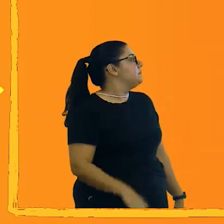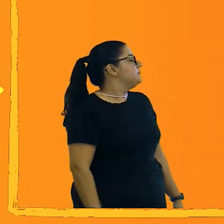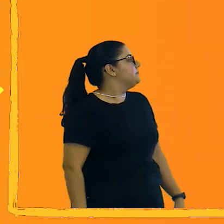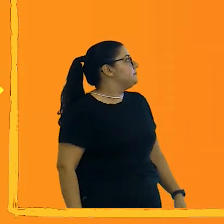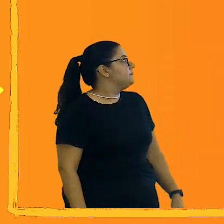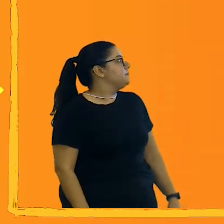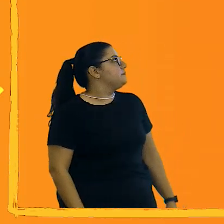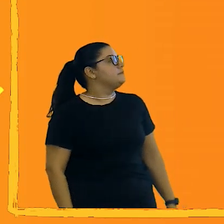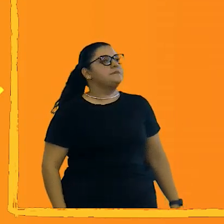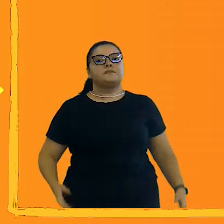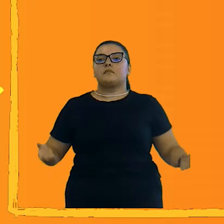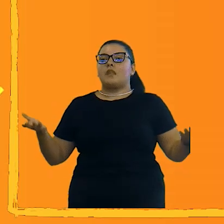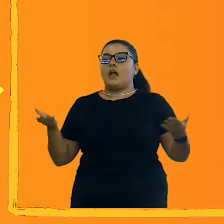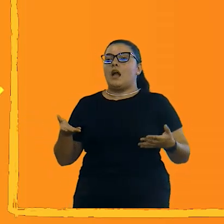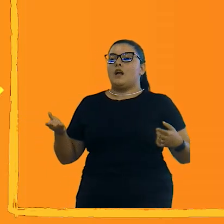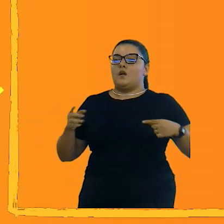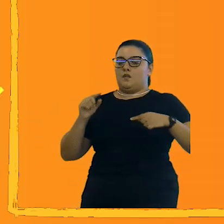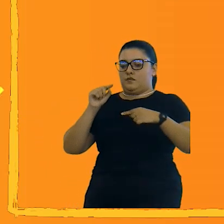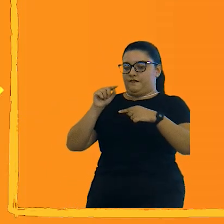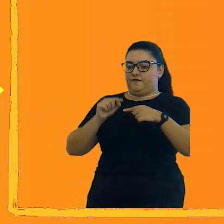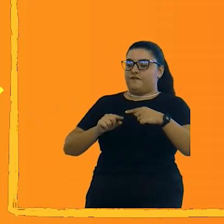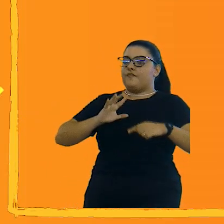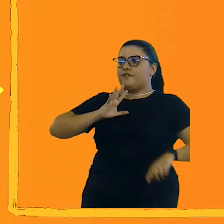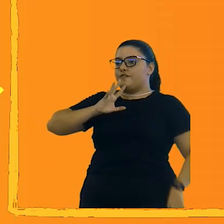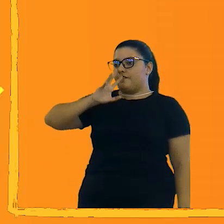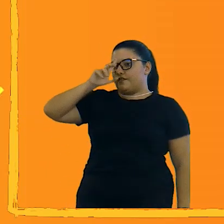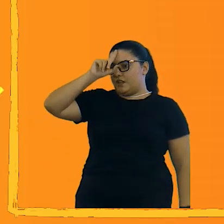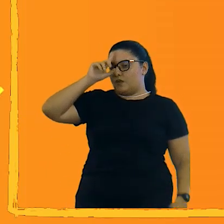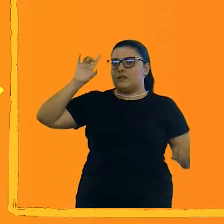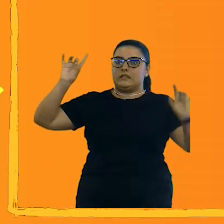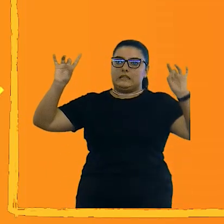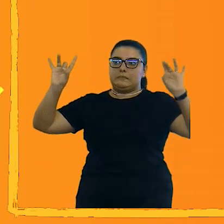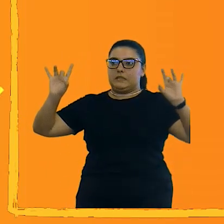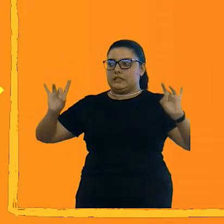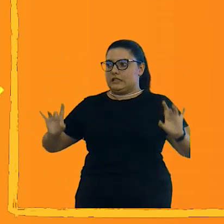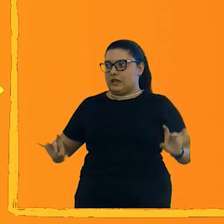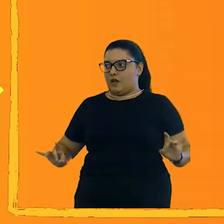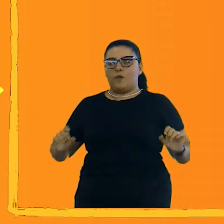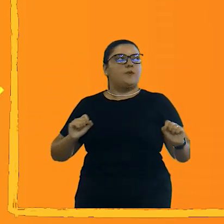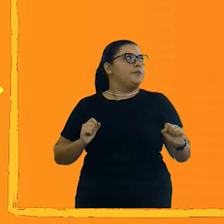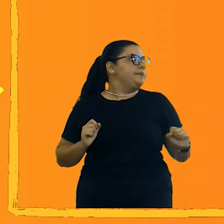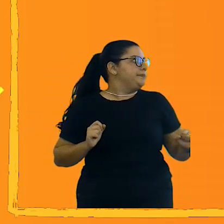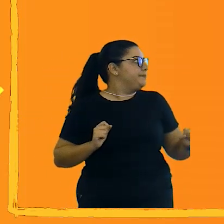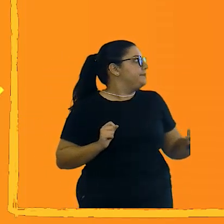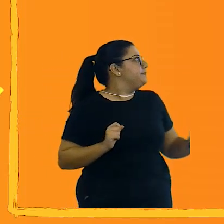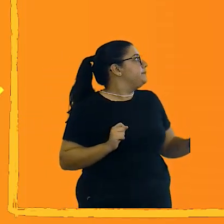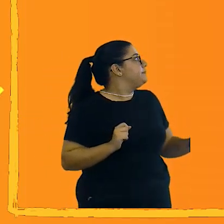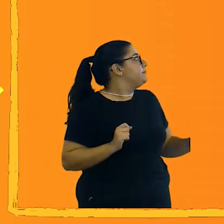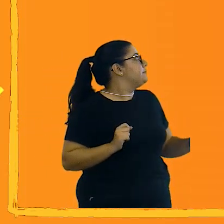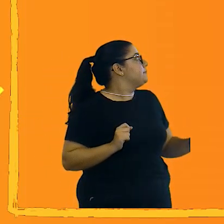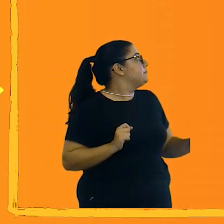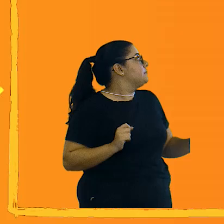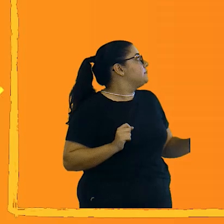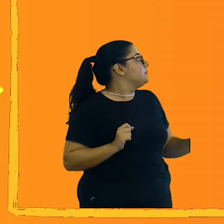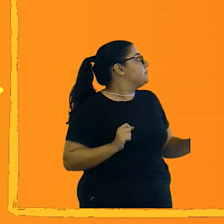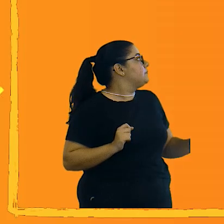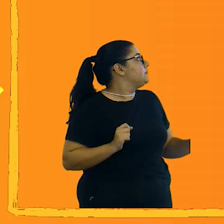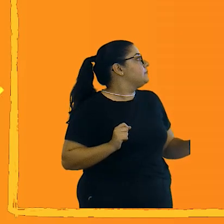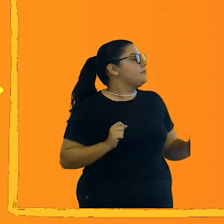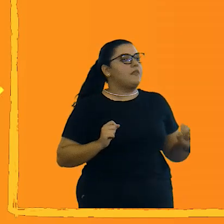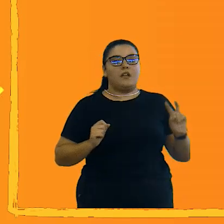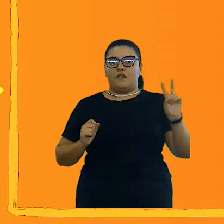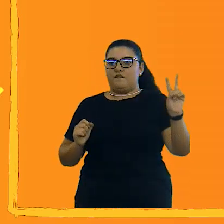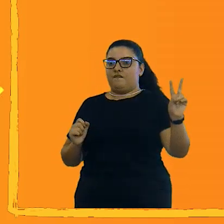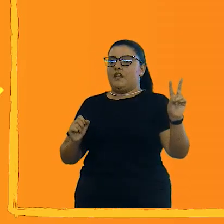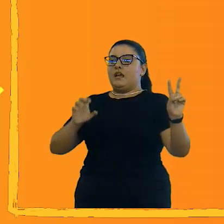embora razão razões especiais a primeira razão velocidade como a gente já havia falado